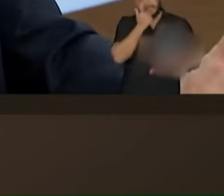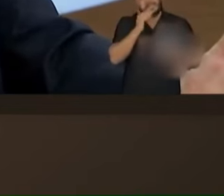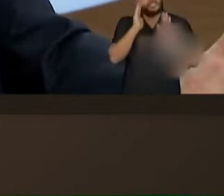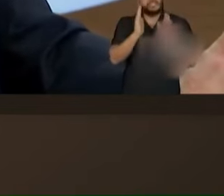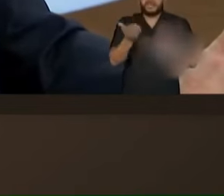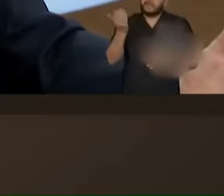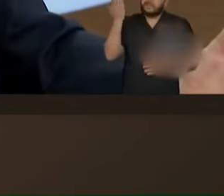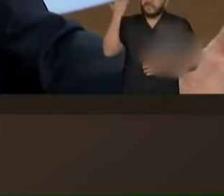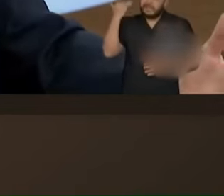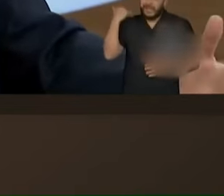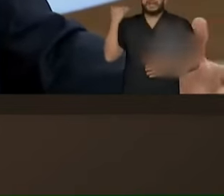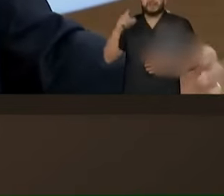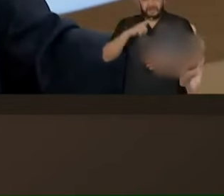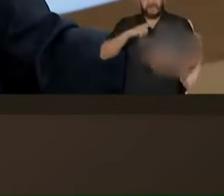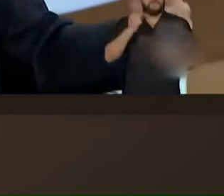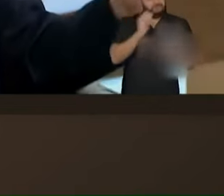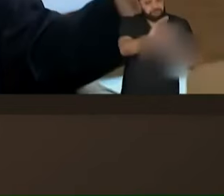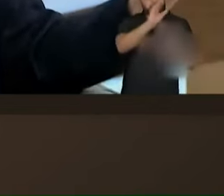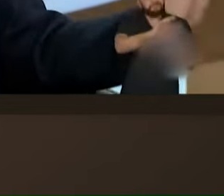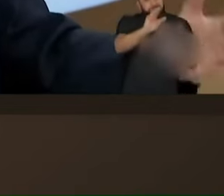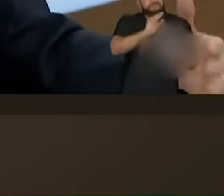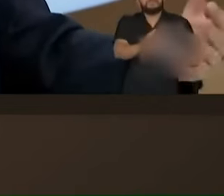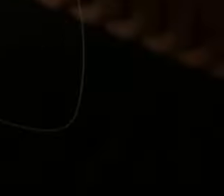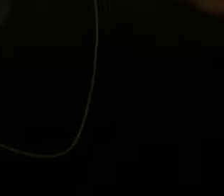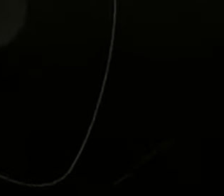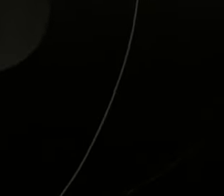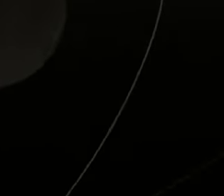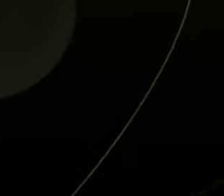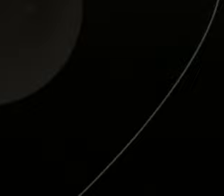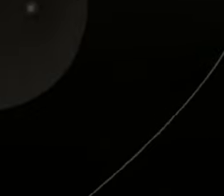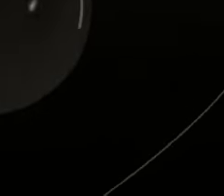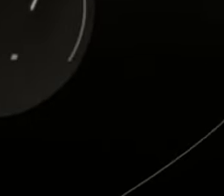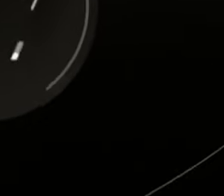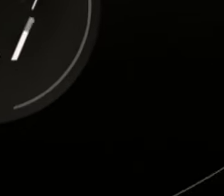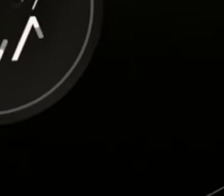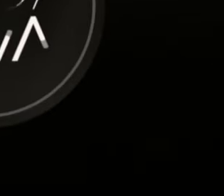década desse século e nós caminhavamos para